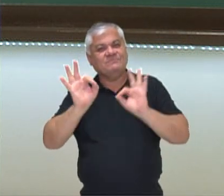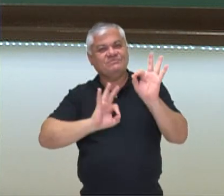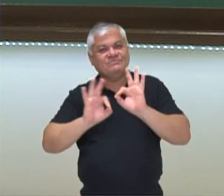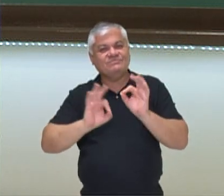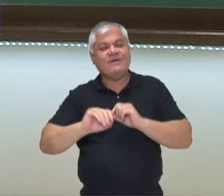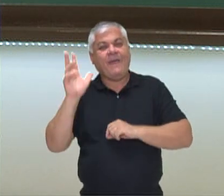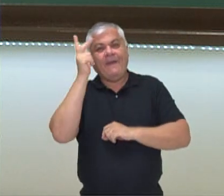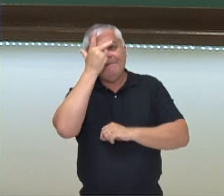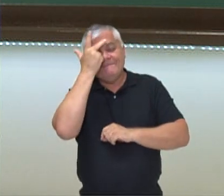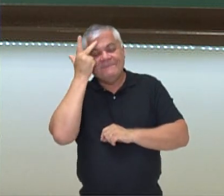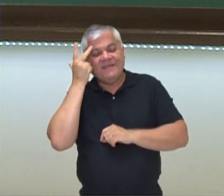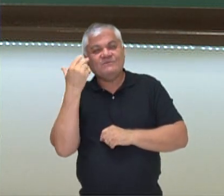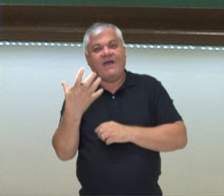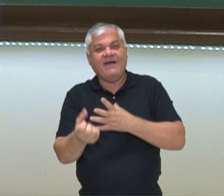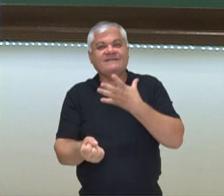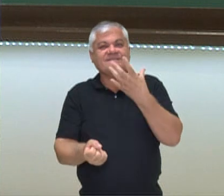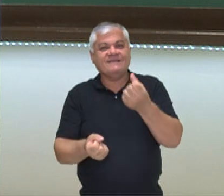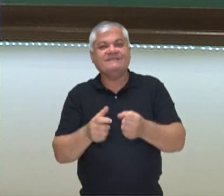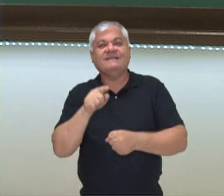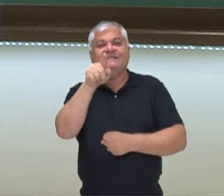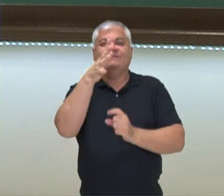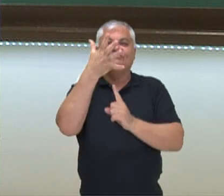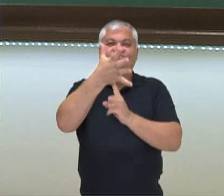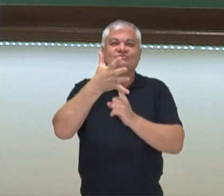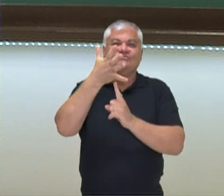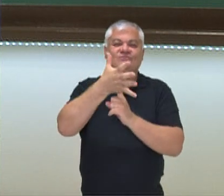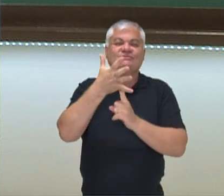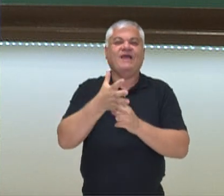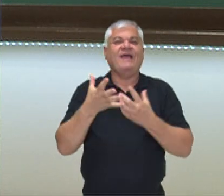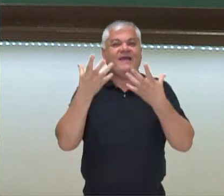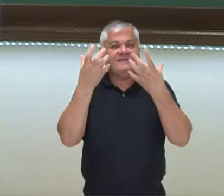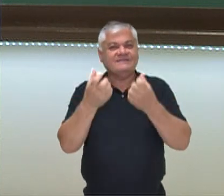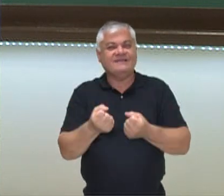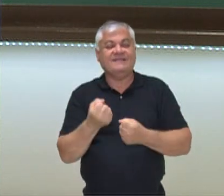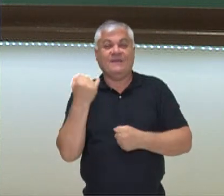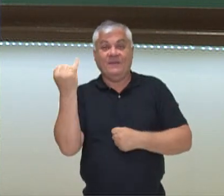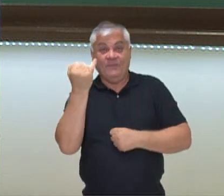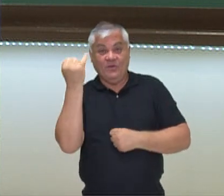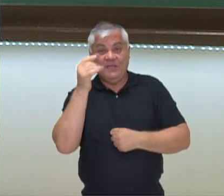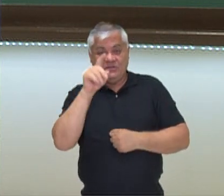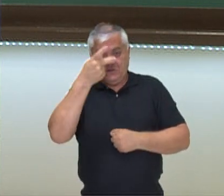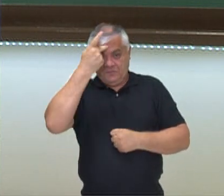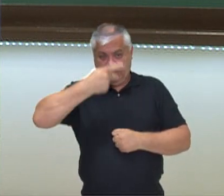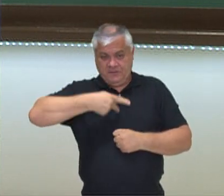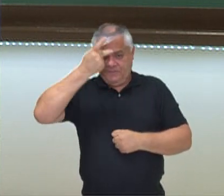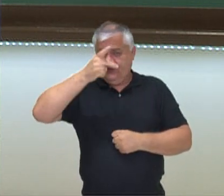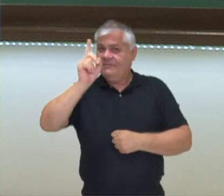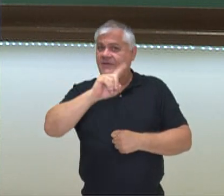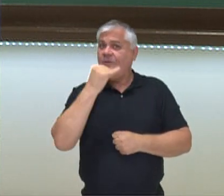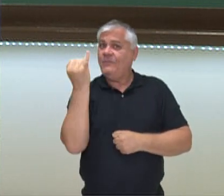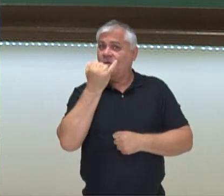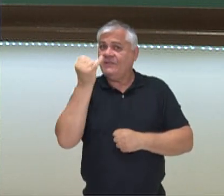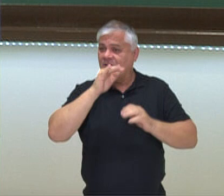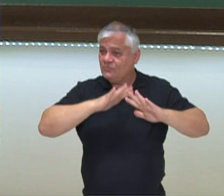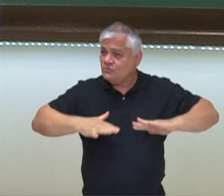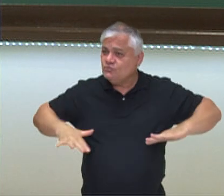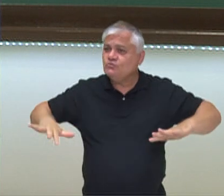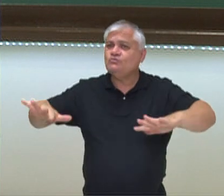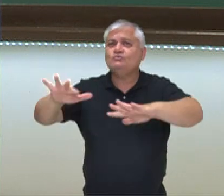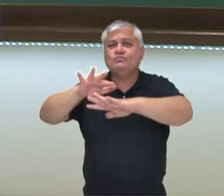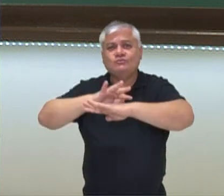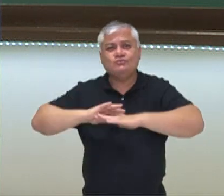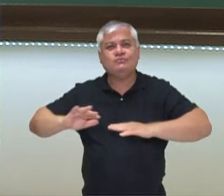o seu público para falar de algo que seja não importante apenas para você, mas sim para aqueles que vão